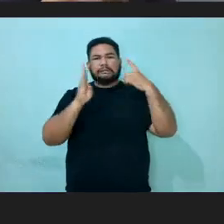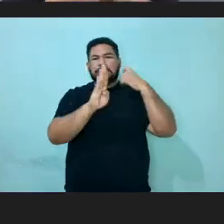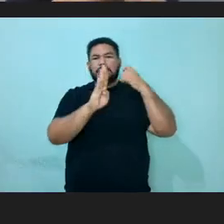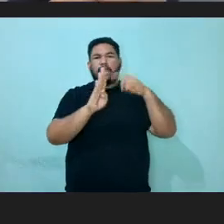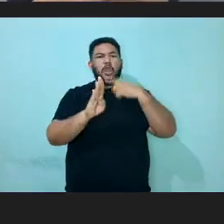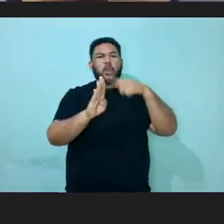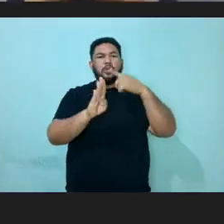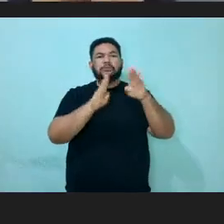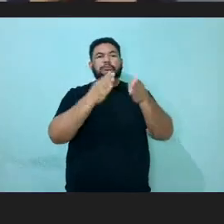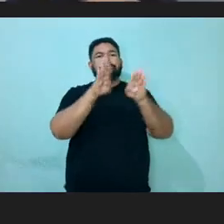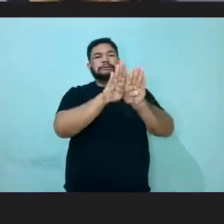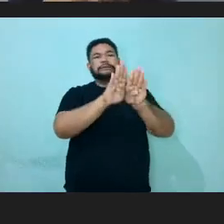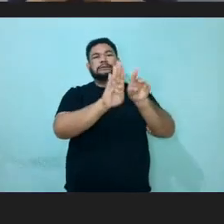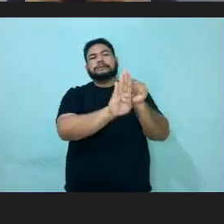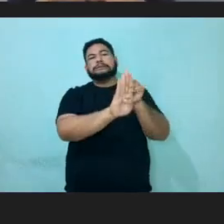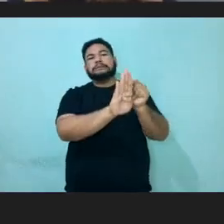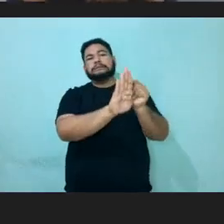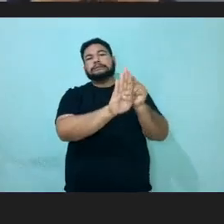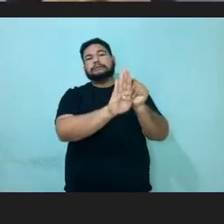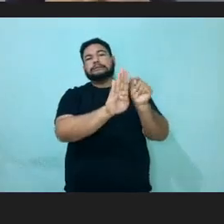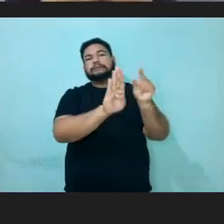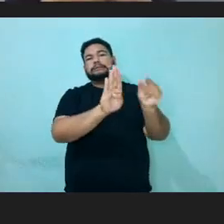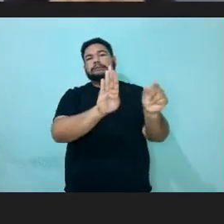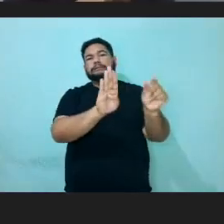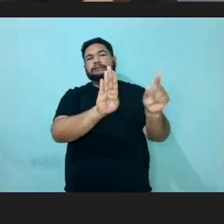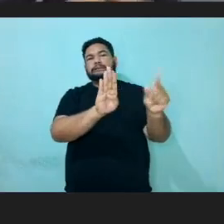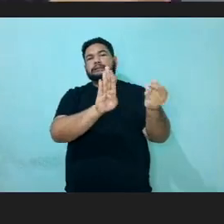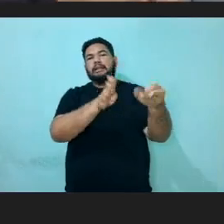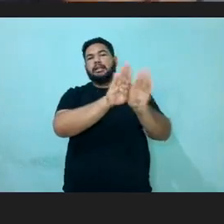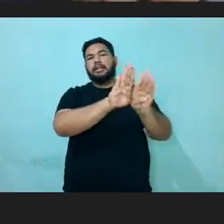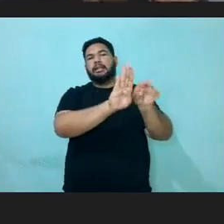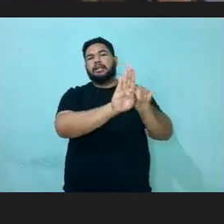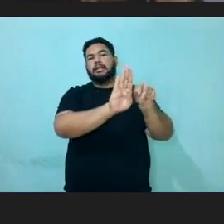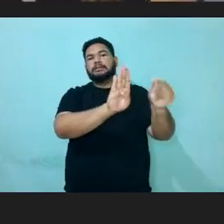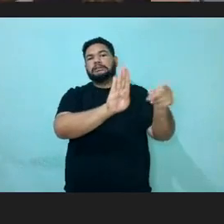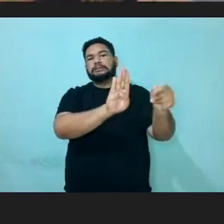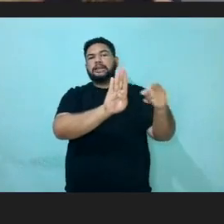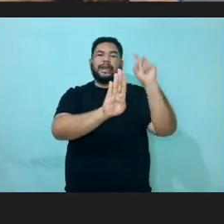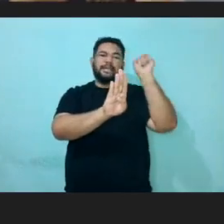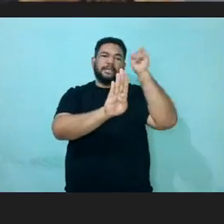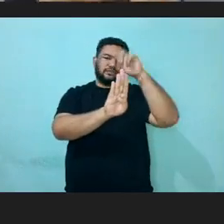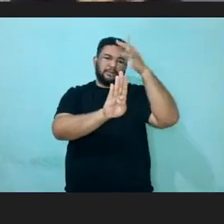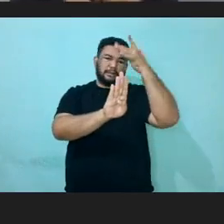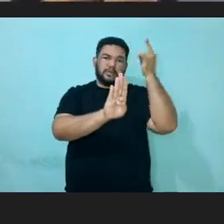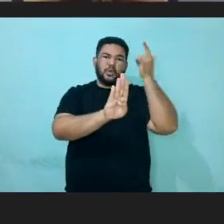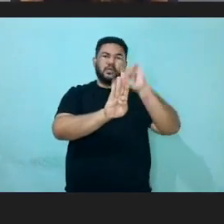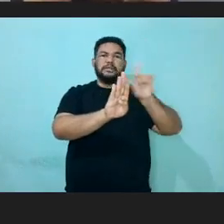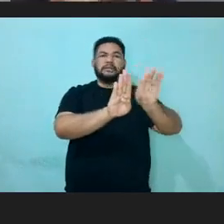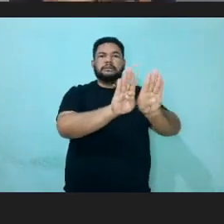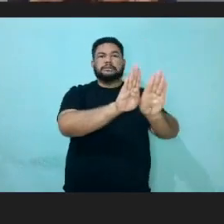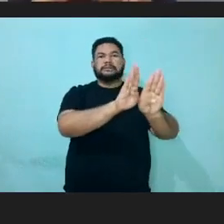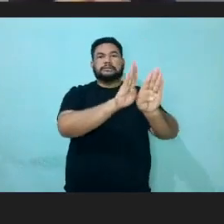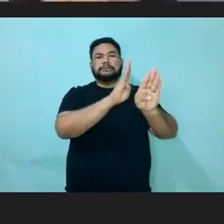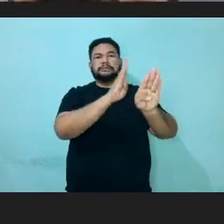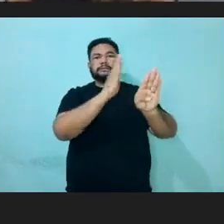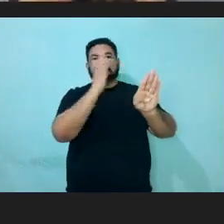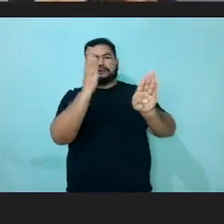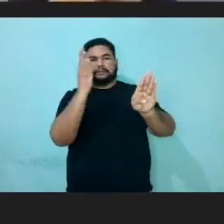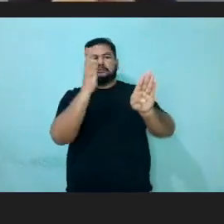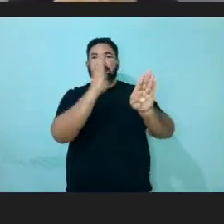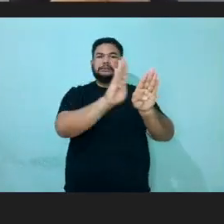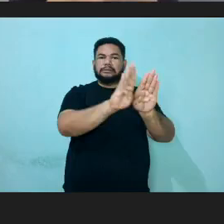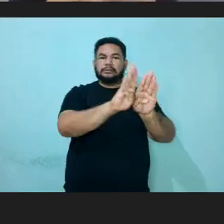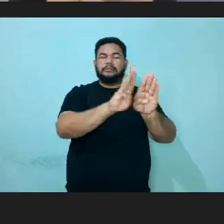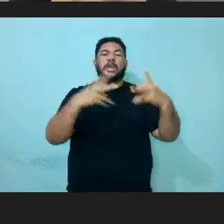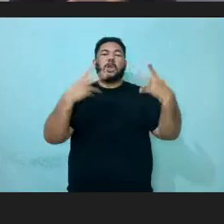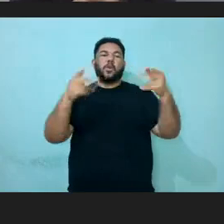consegue, porque quanto mais tempo fica fechado, mais ruim para você voltar a movimentar. É a mesma coisa